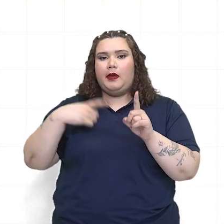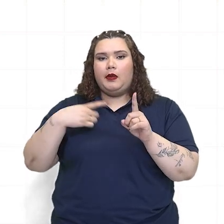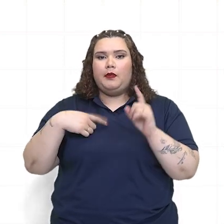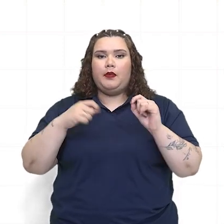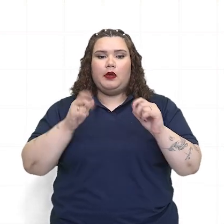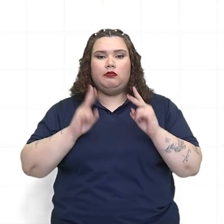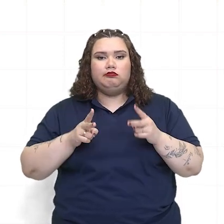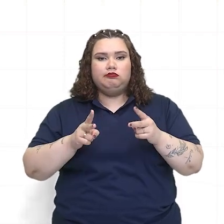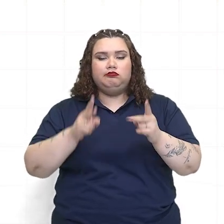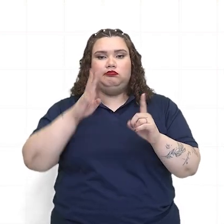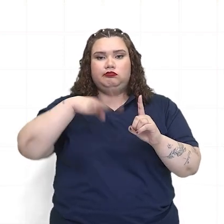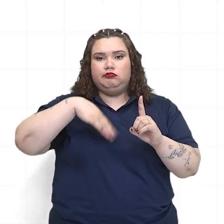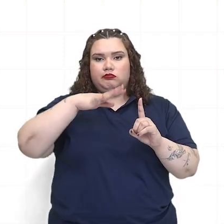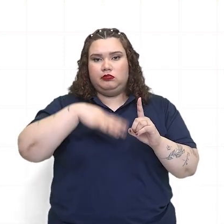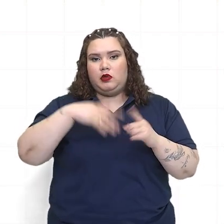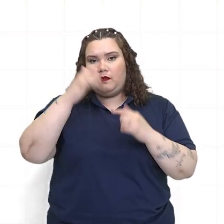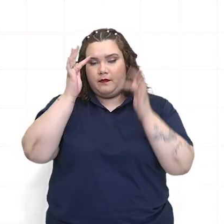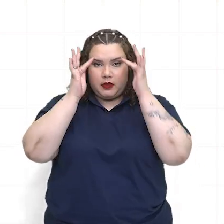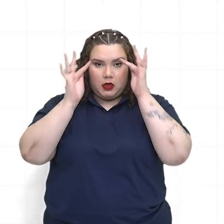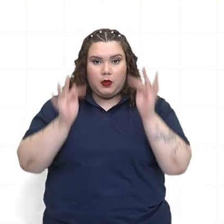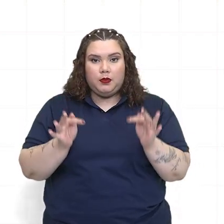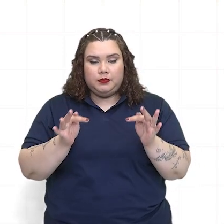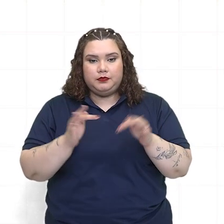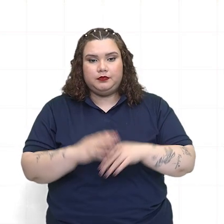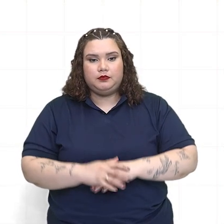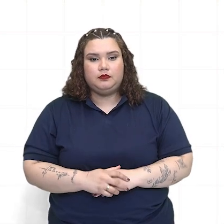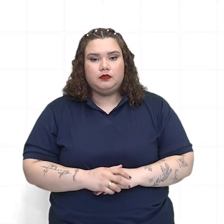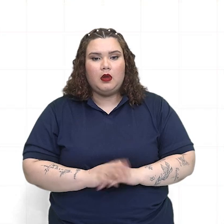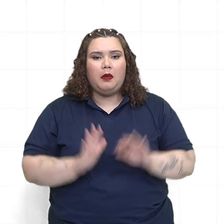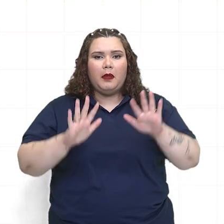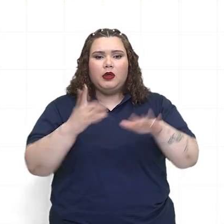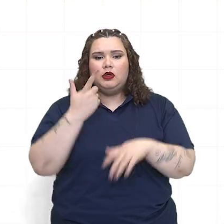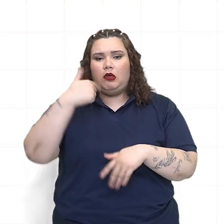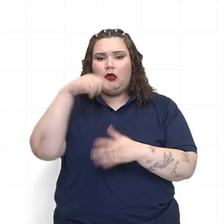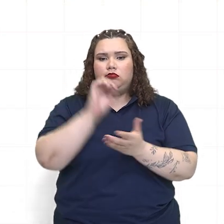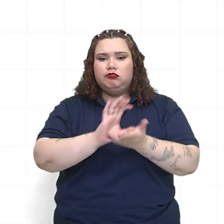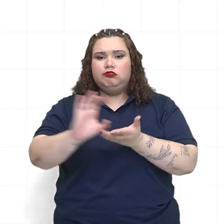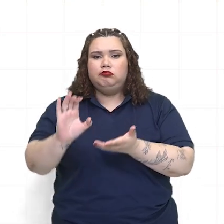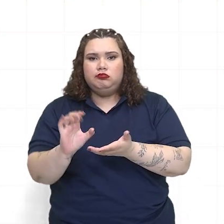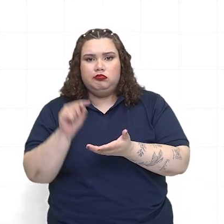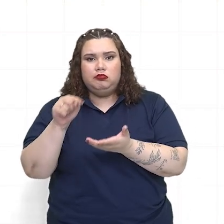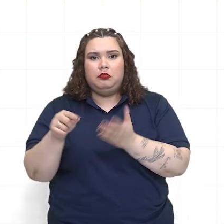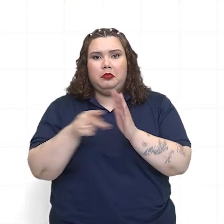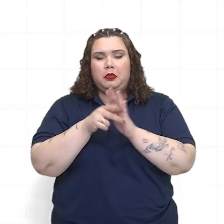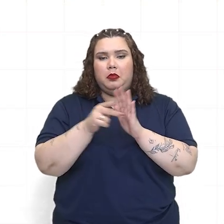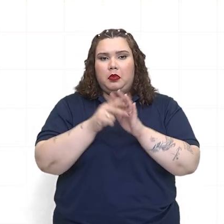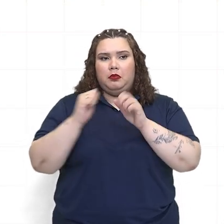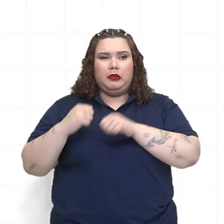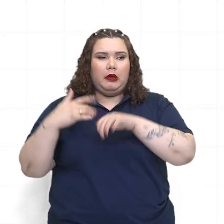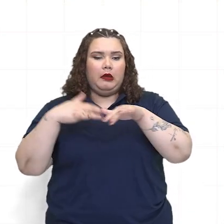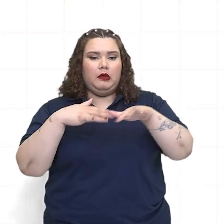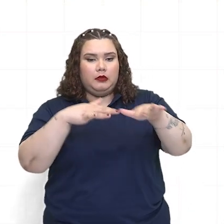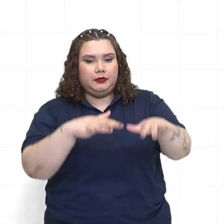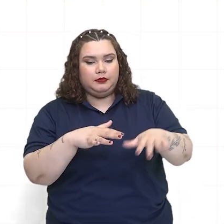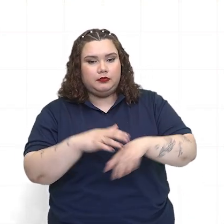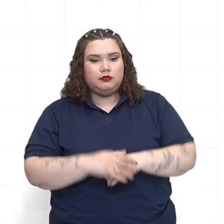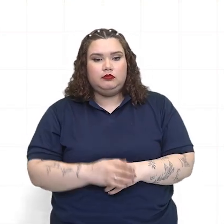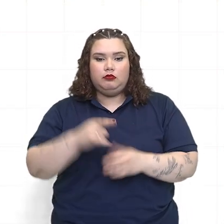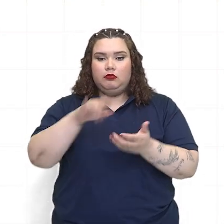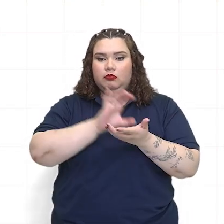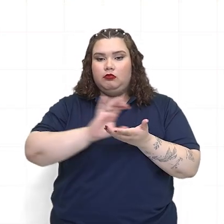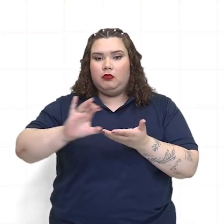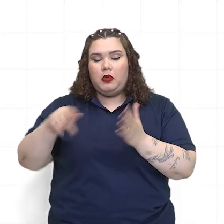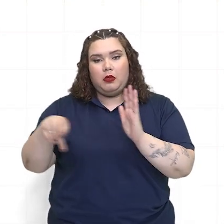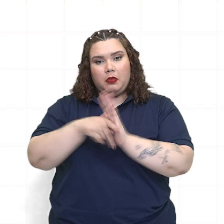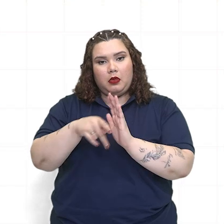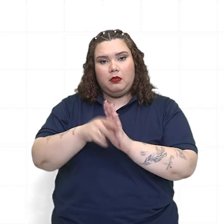devoção, tá? E aí fica a pergunta, né, mesmo? Quem financiou, então, as cruzadas, tá? As cruzadas, então, elas